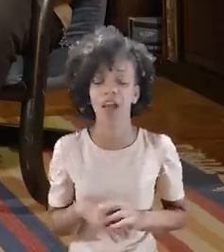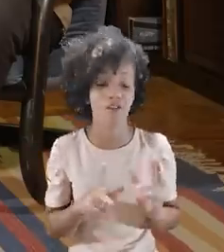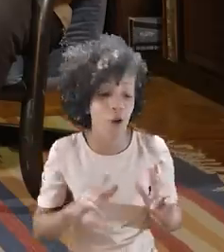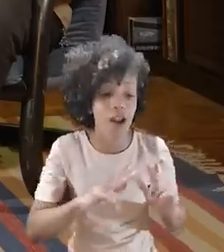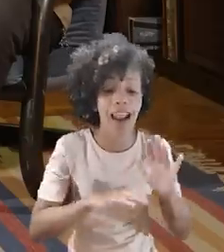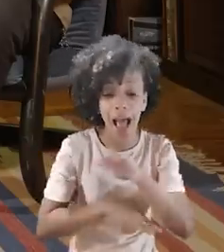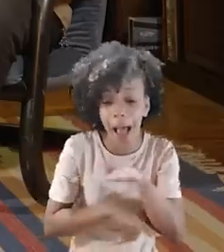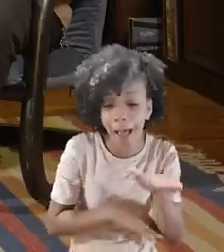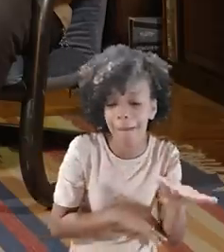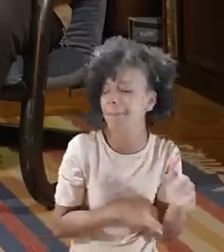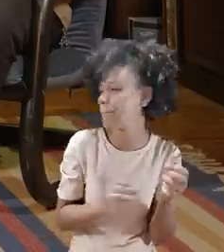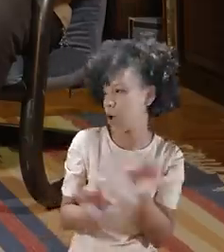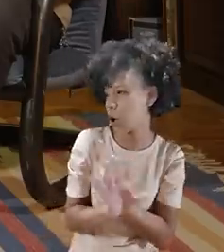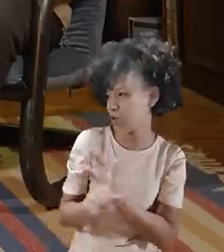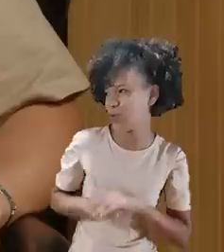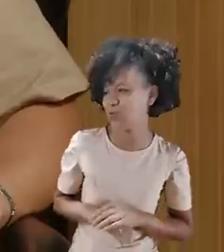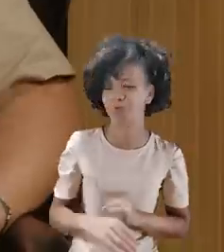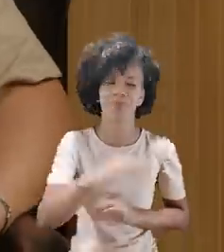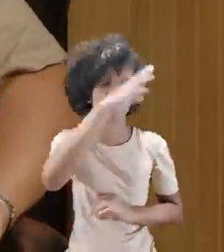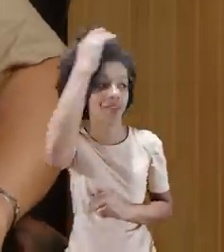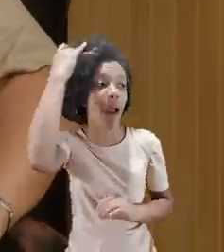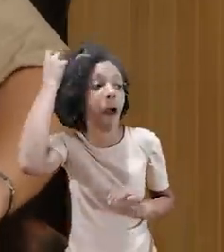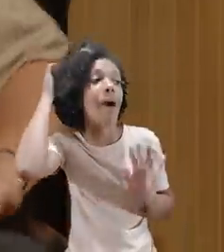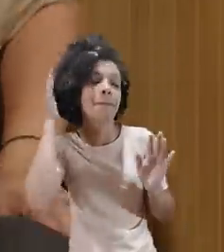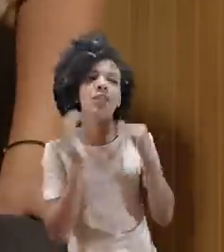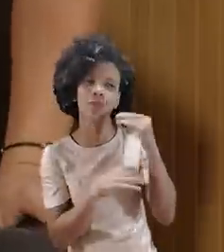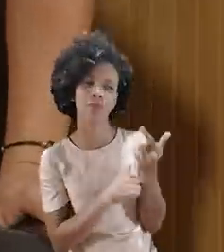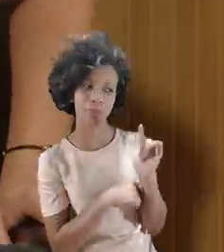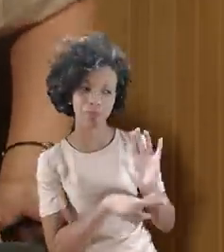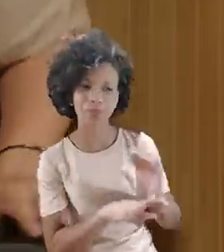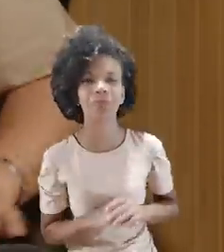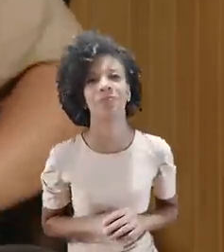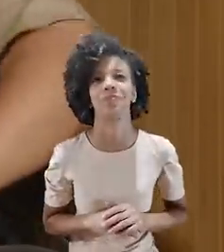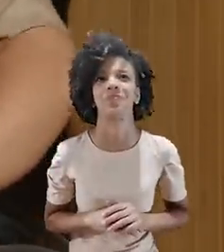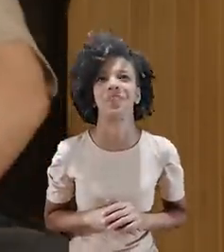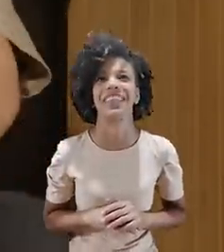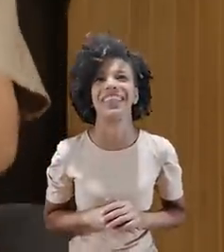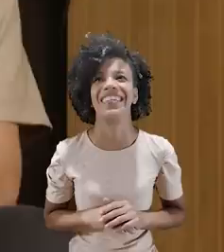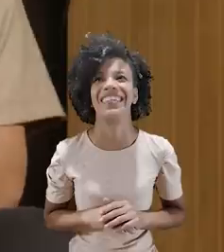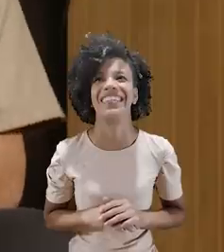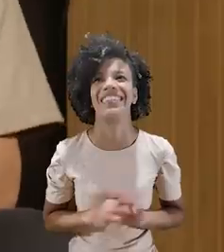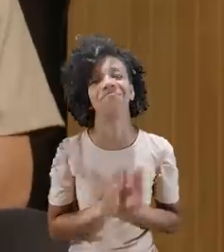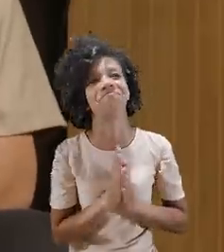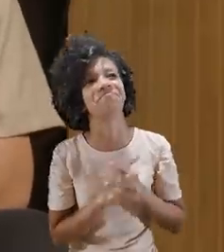vamos cortar cabelo de criança pronto vai baseado num instante história depois tá é